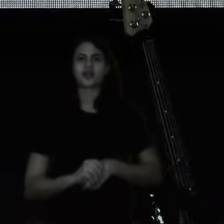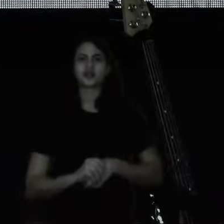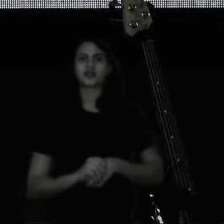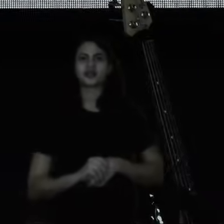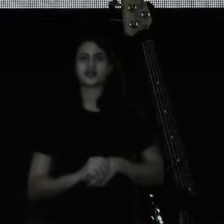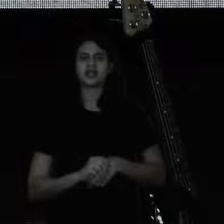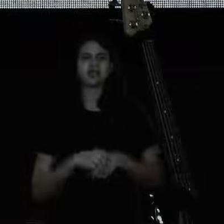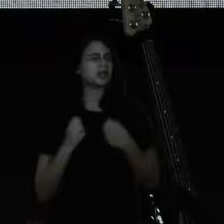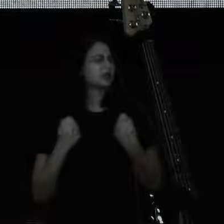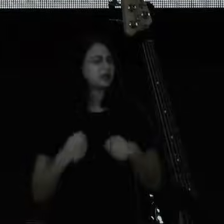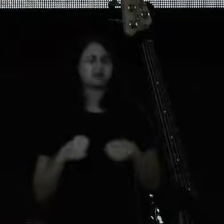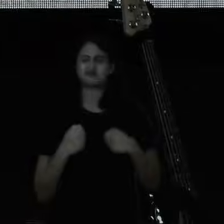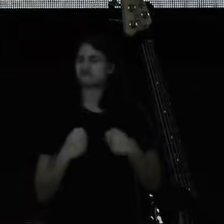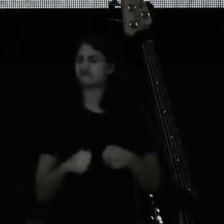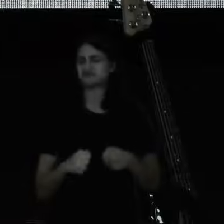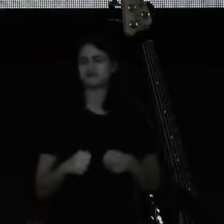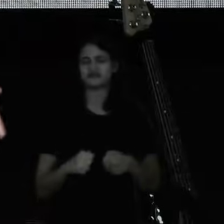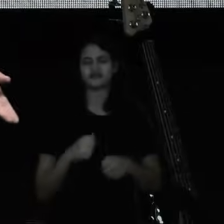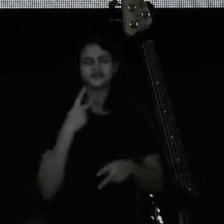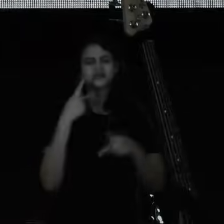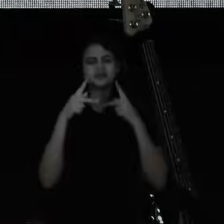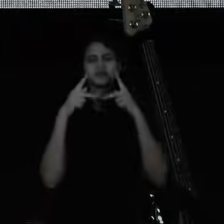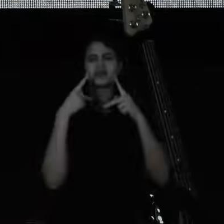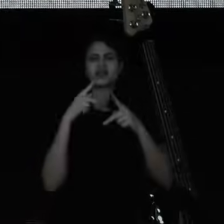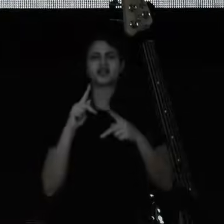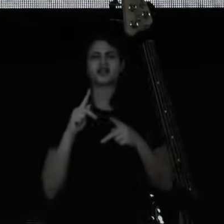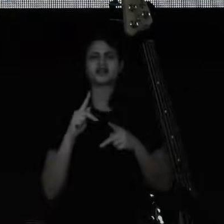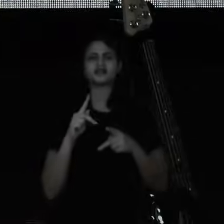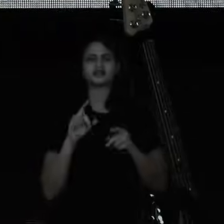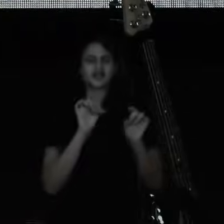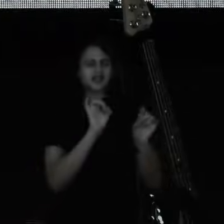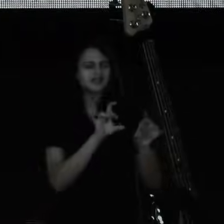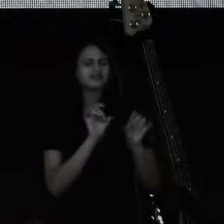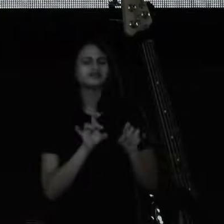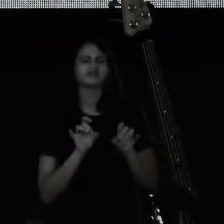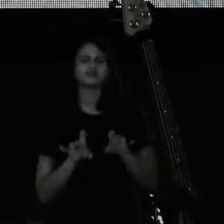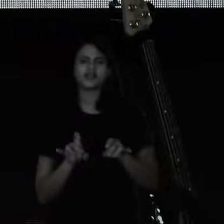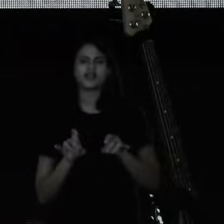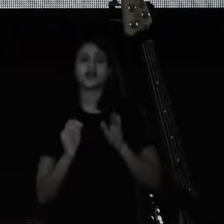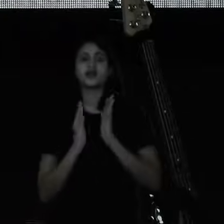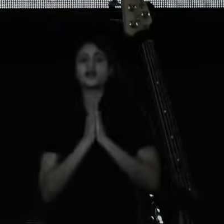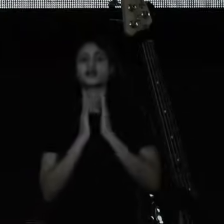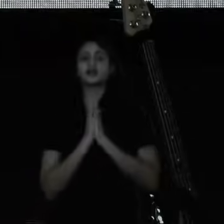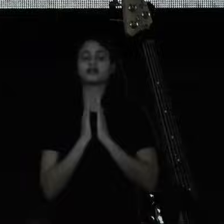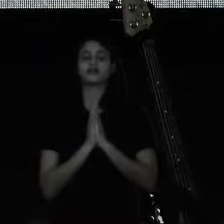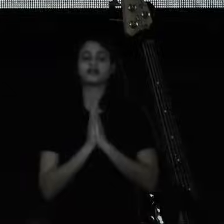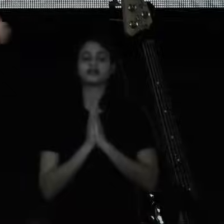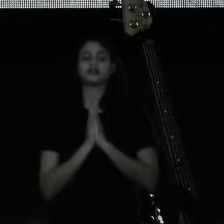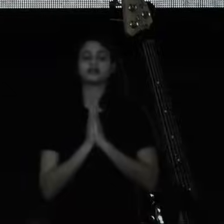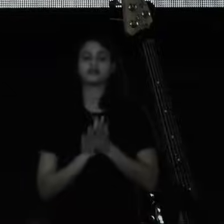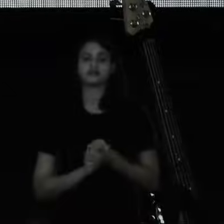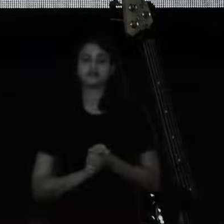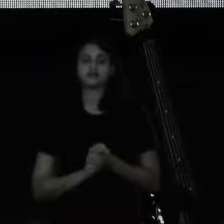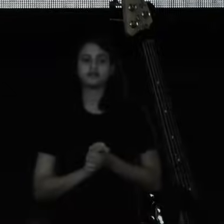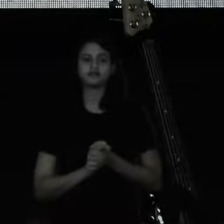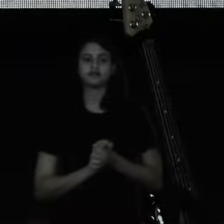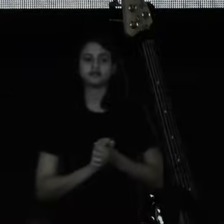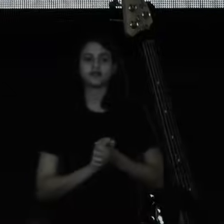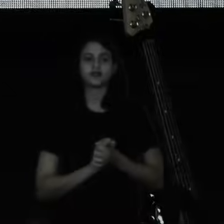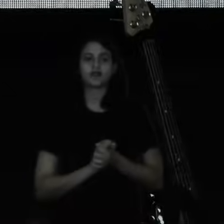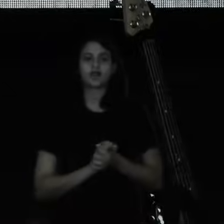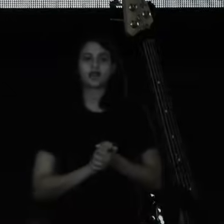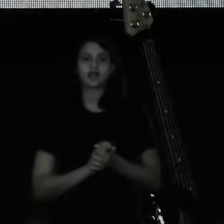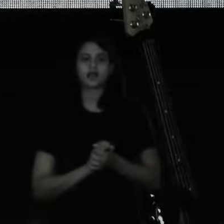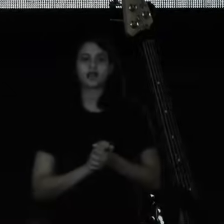ensinar, orar. E sabe com quantos anos ele